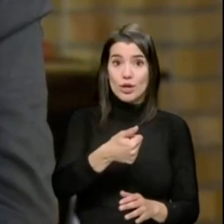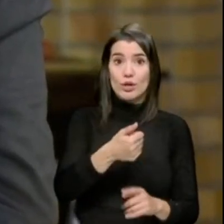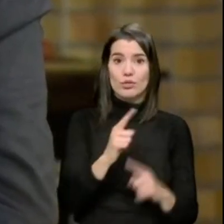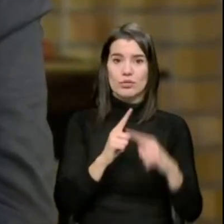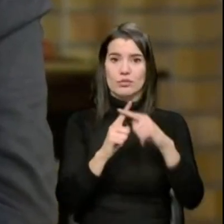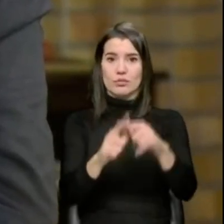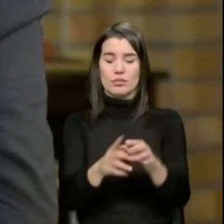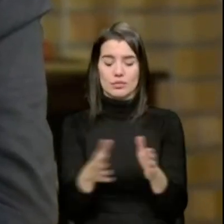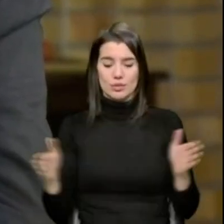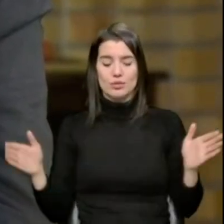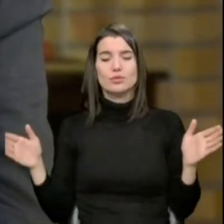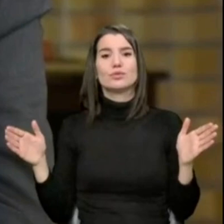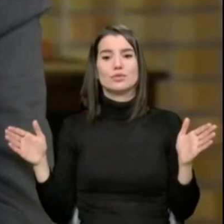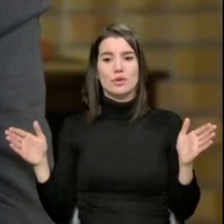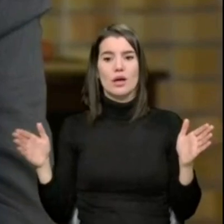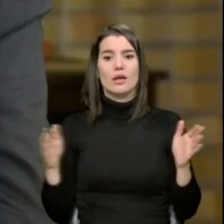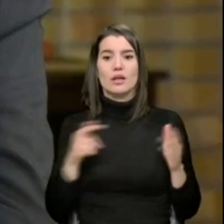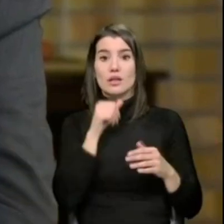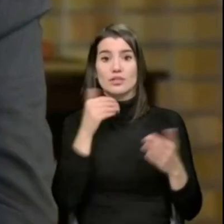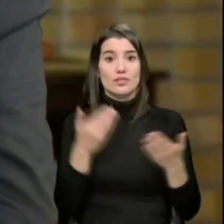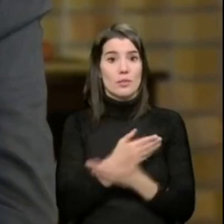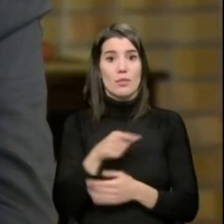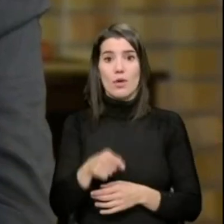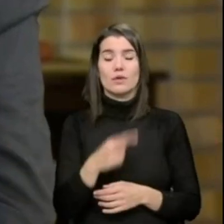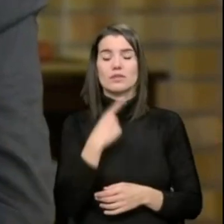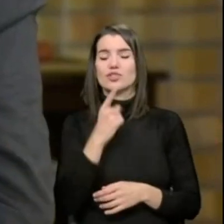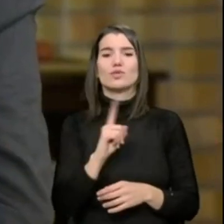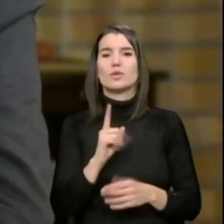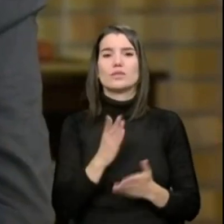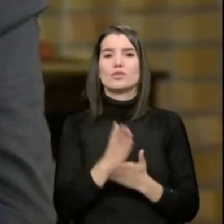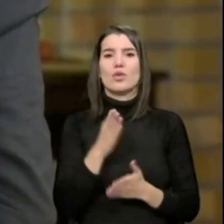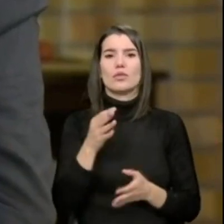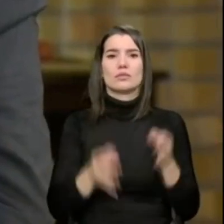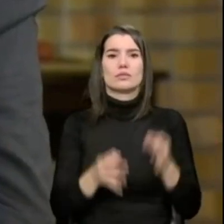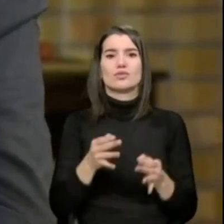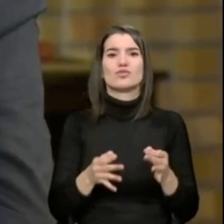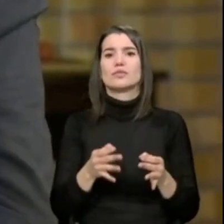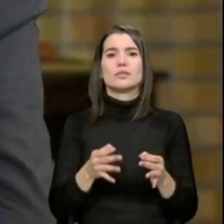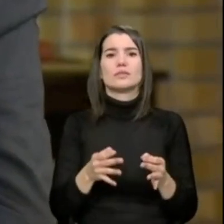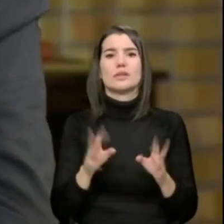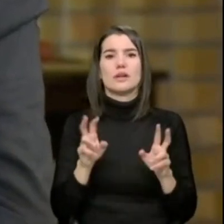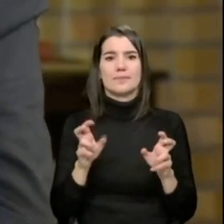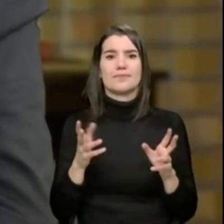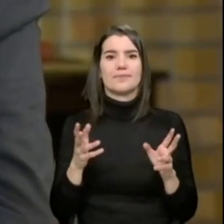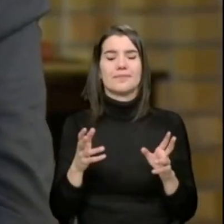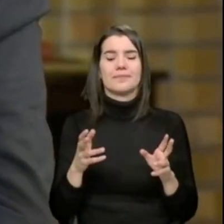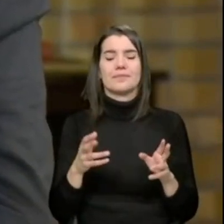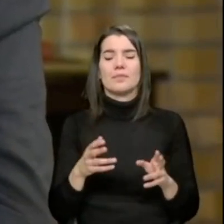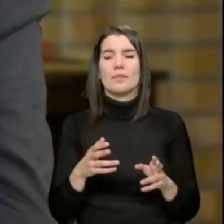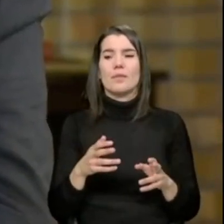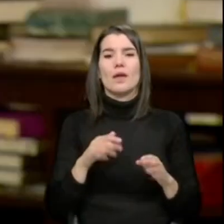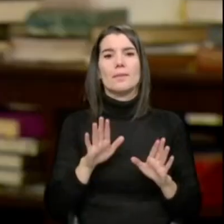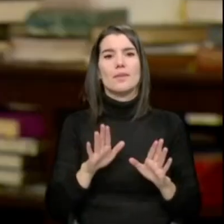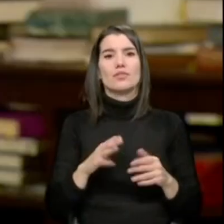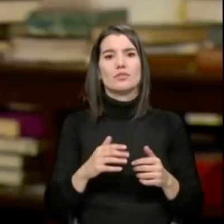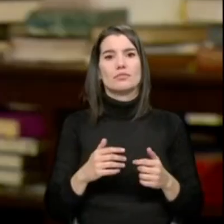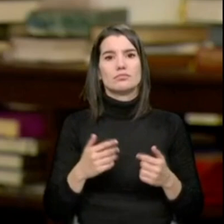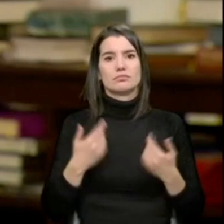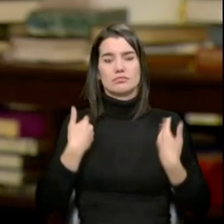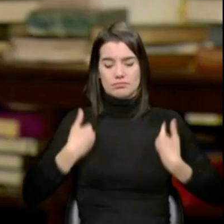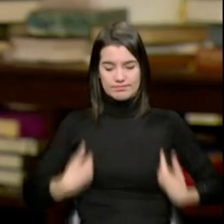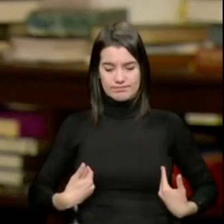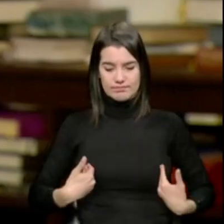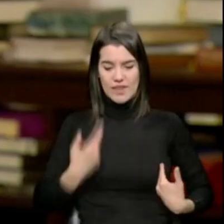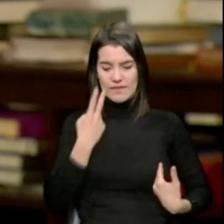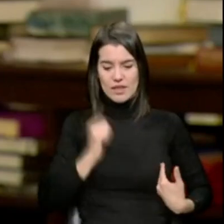cruz, e nesta morte não entendemos só uma questão de justiça, de tensão, mas de oferta, de dom. Ele